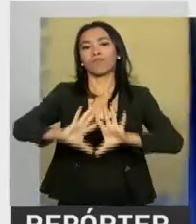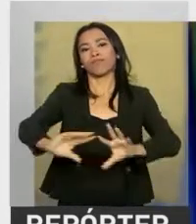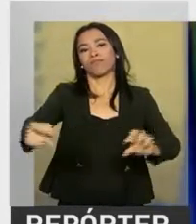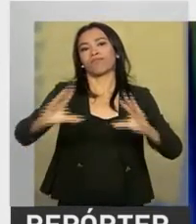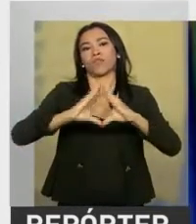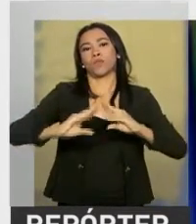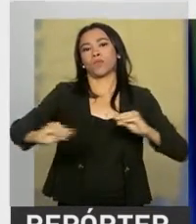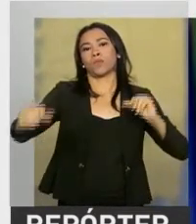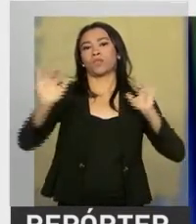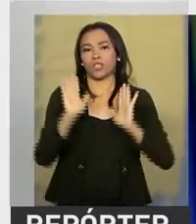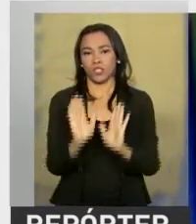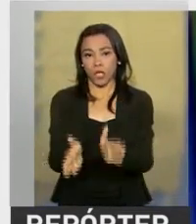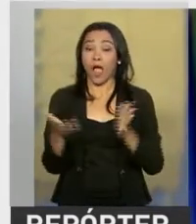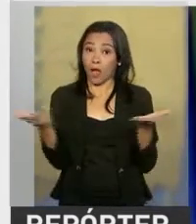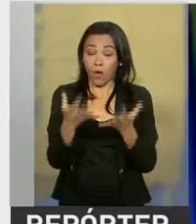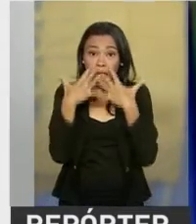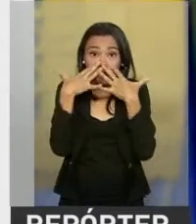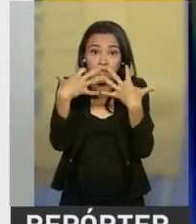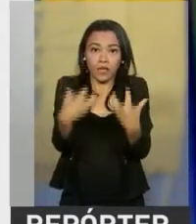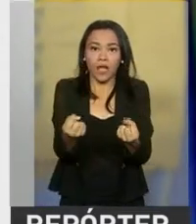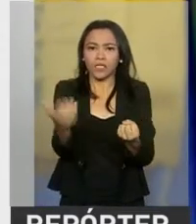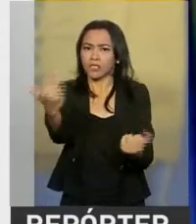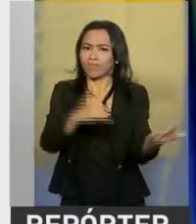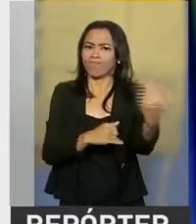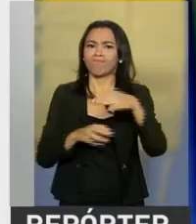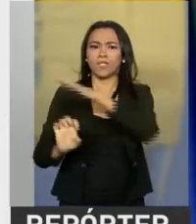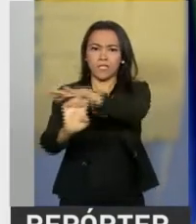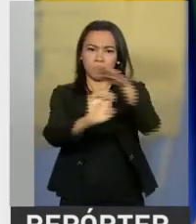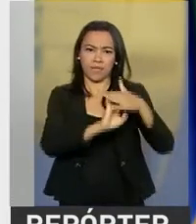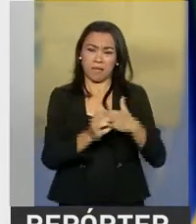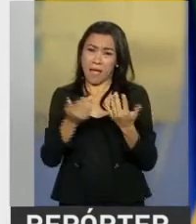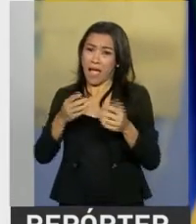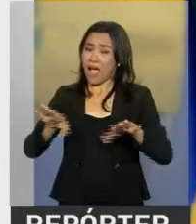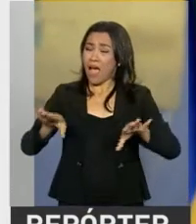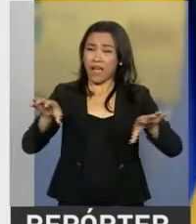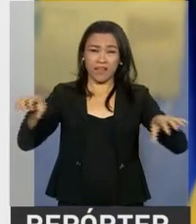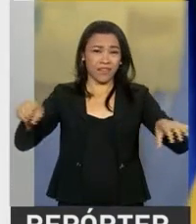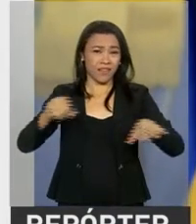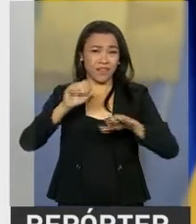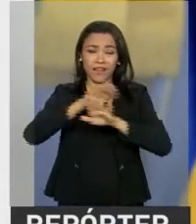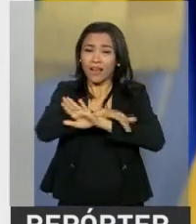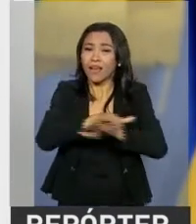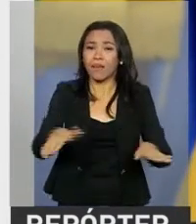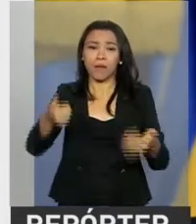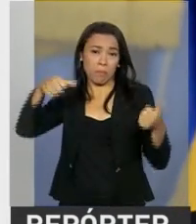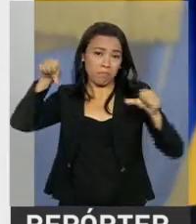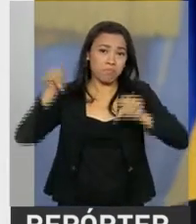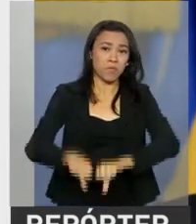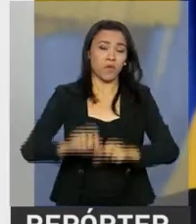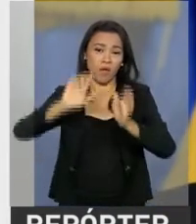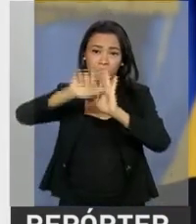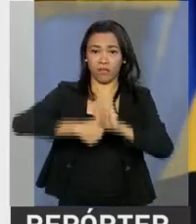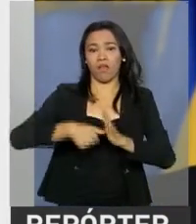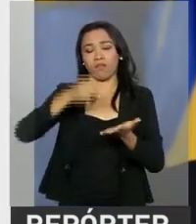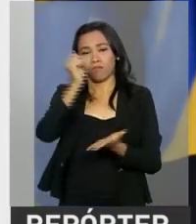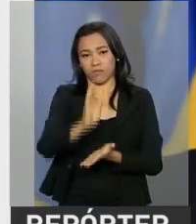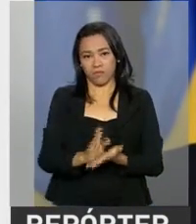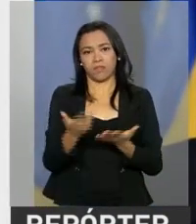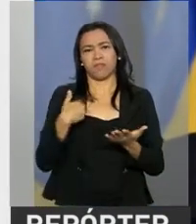está liberado para atrair os investimentos e acabar com a pior recessão do país desde a década de